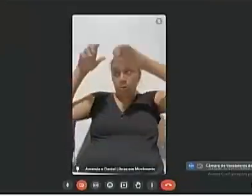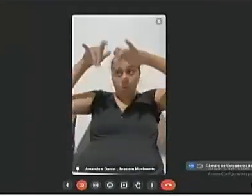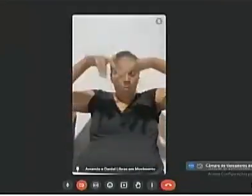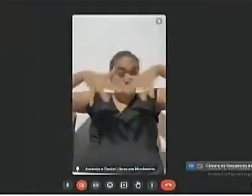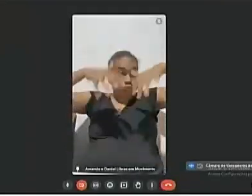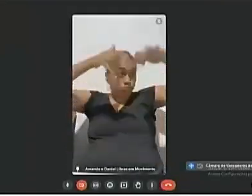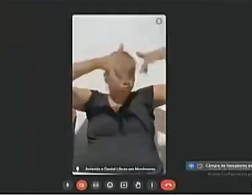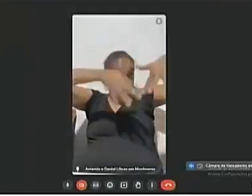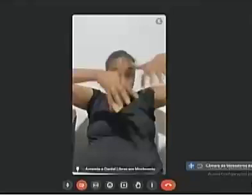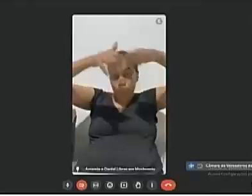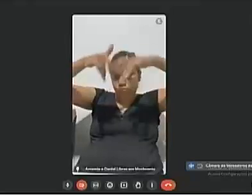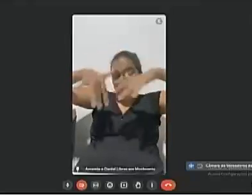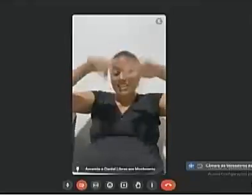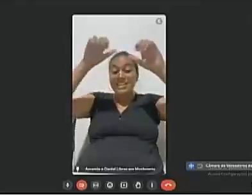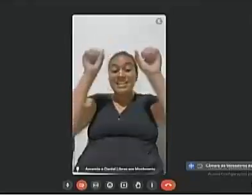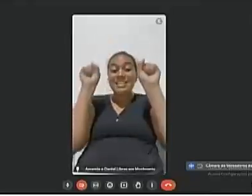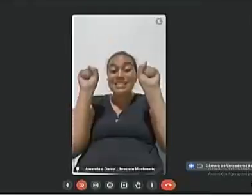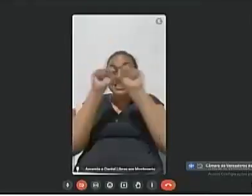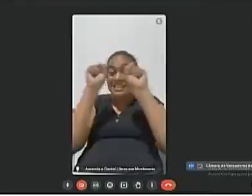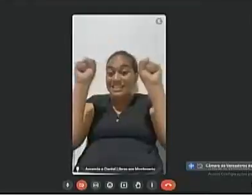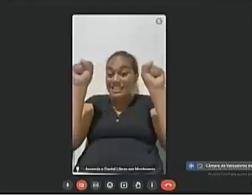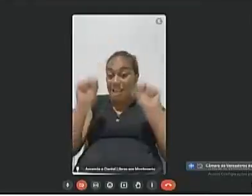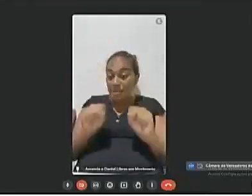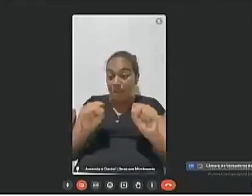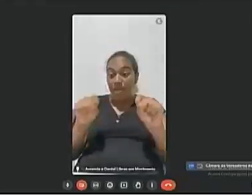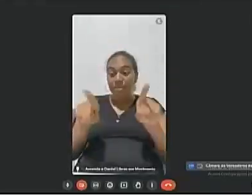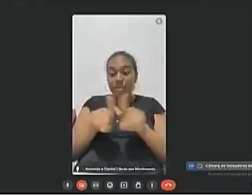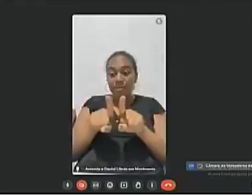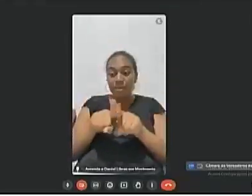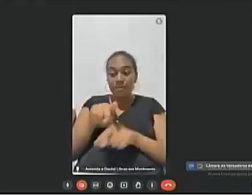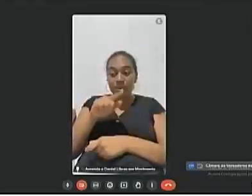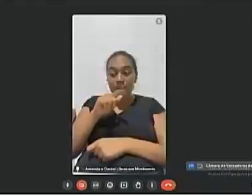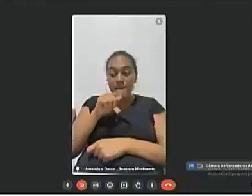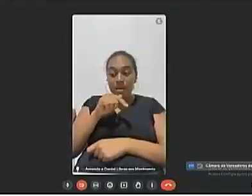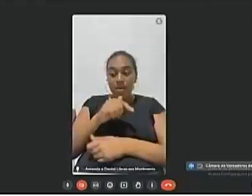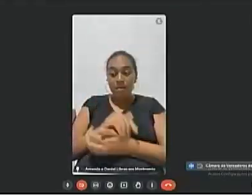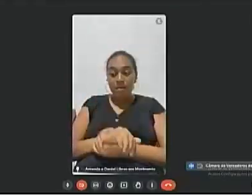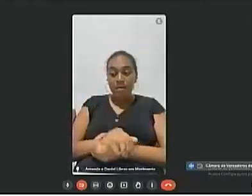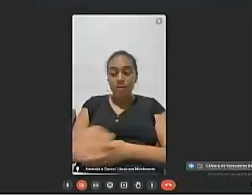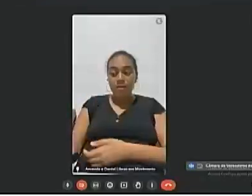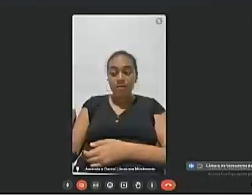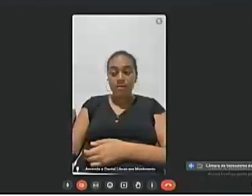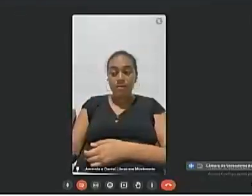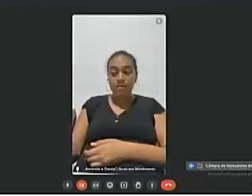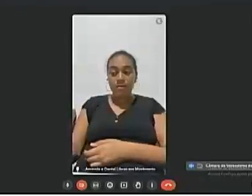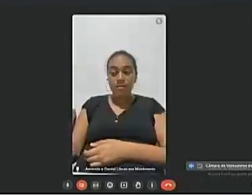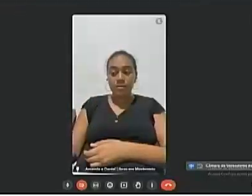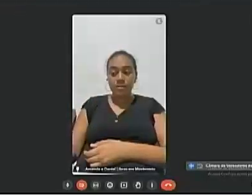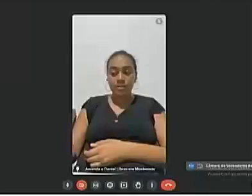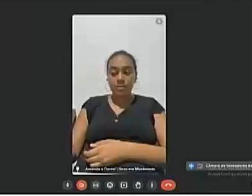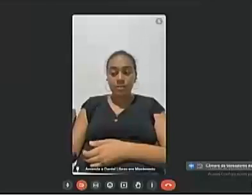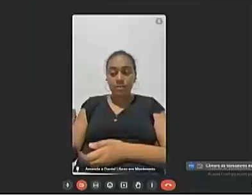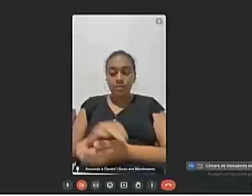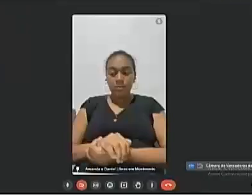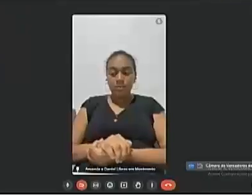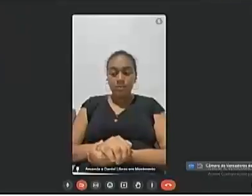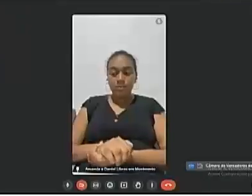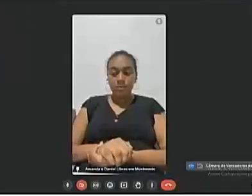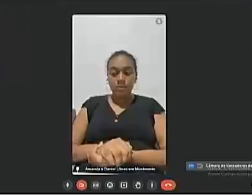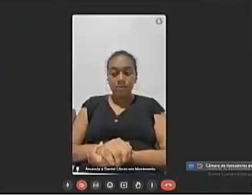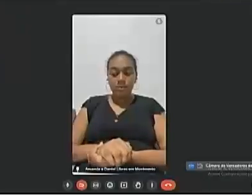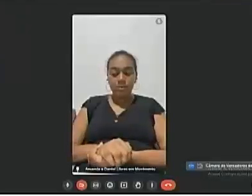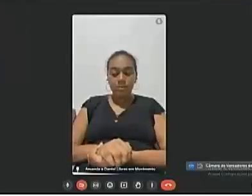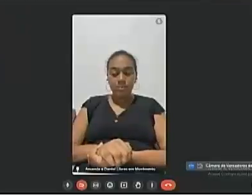sistema, maximizando então a vazão da água. Vou tentar dar um esboço no último projeto, que vou pular aqui.